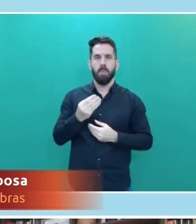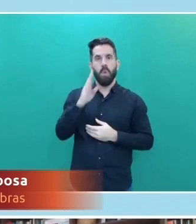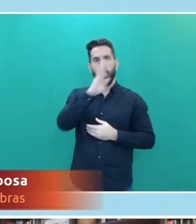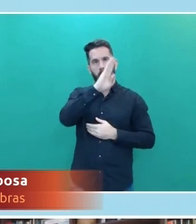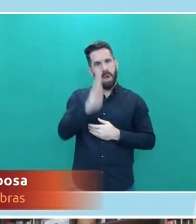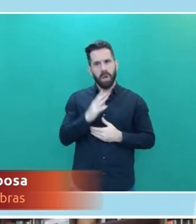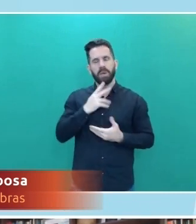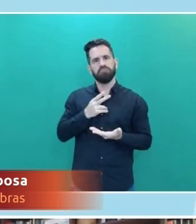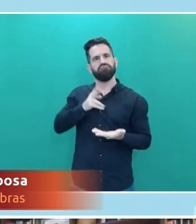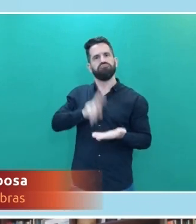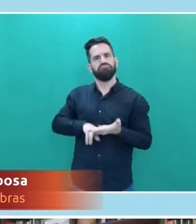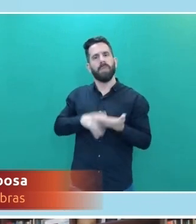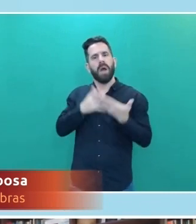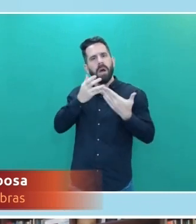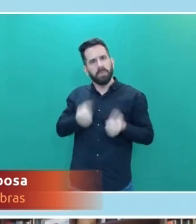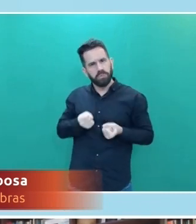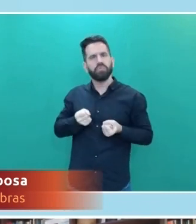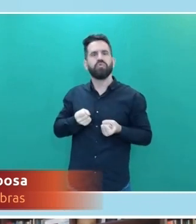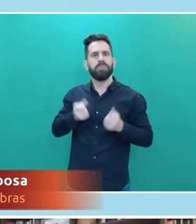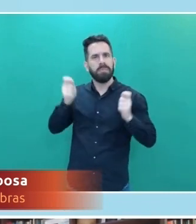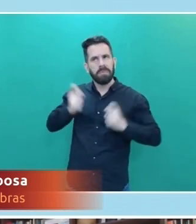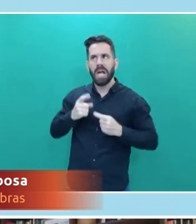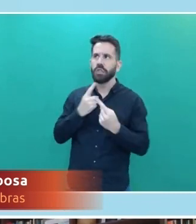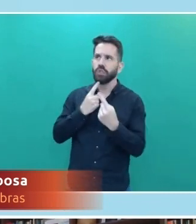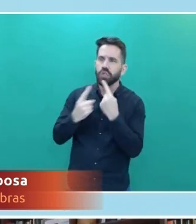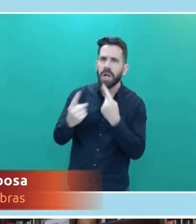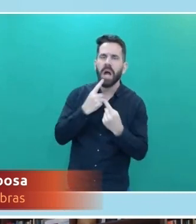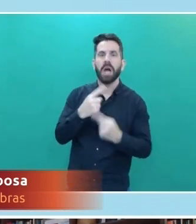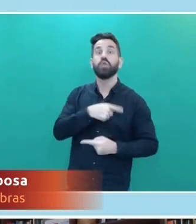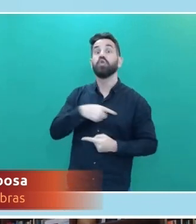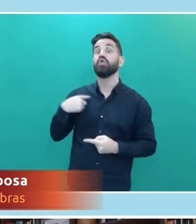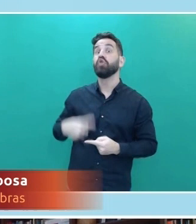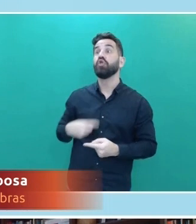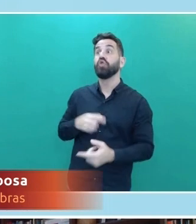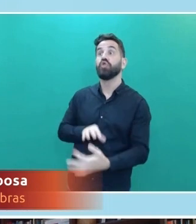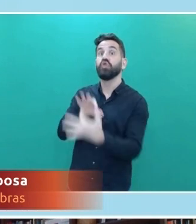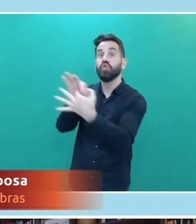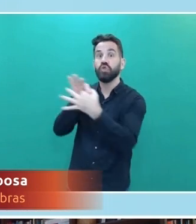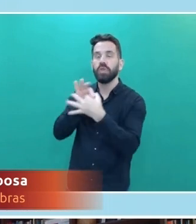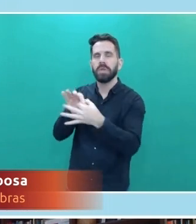papel de maior diálogo, né, com a China nesse tipo de transação.